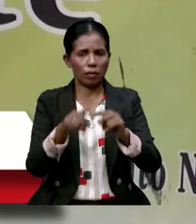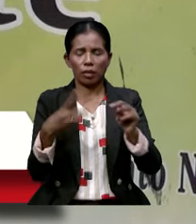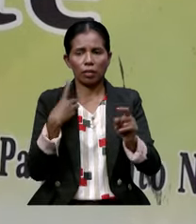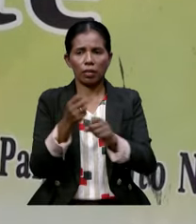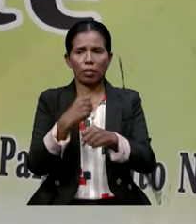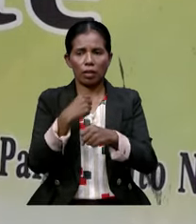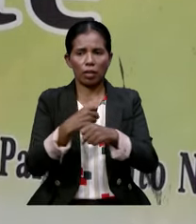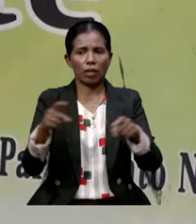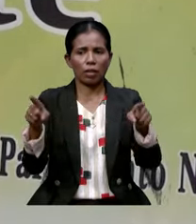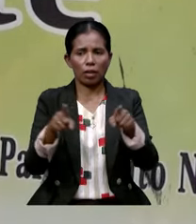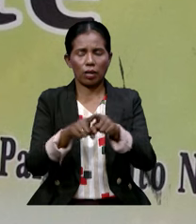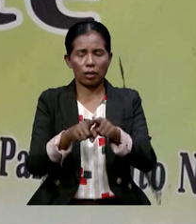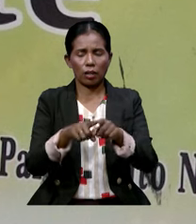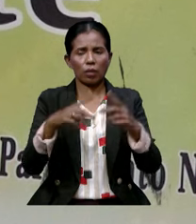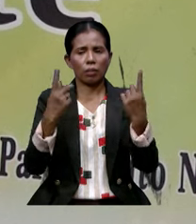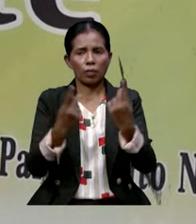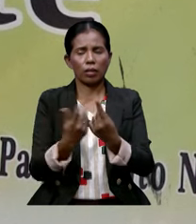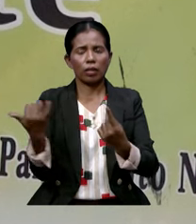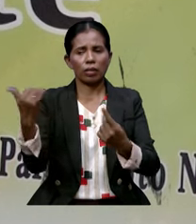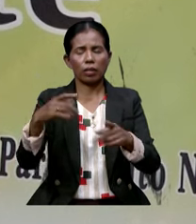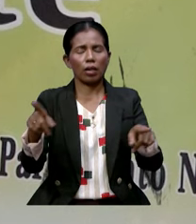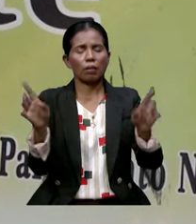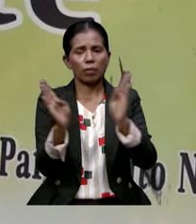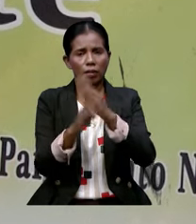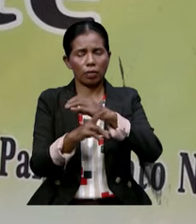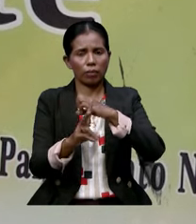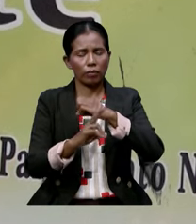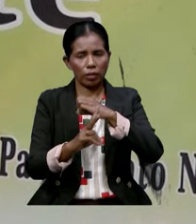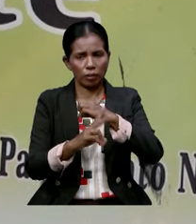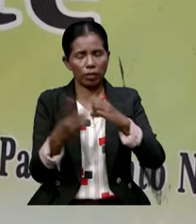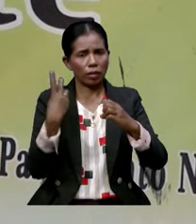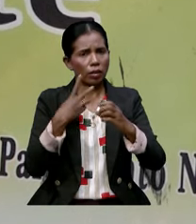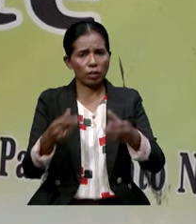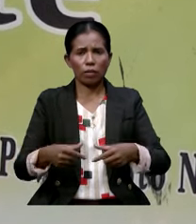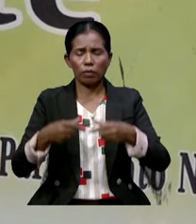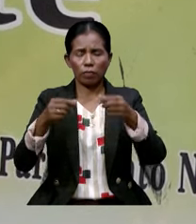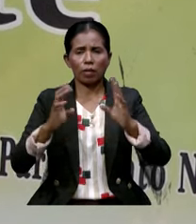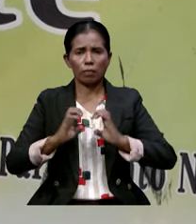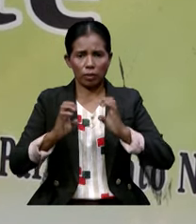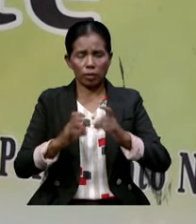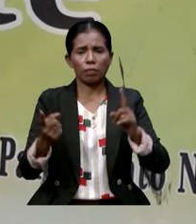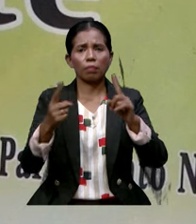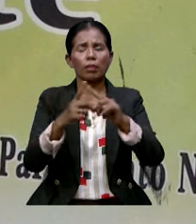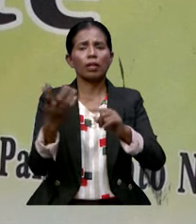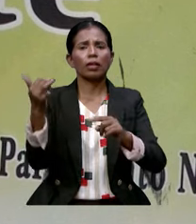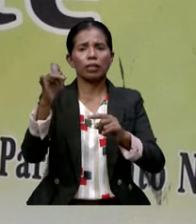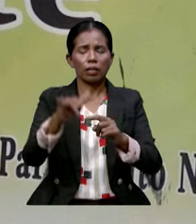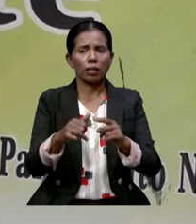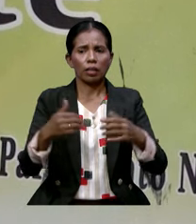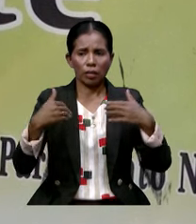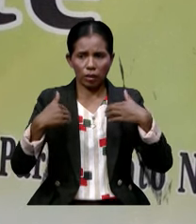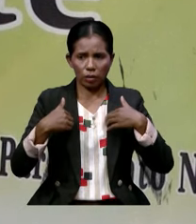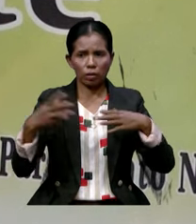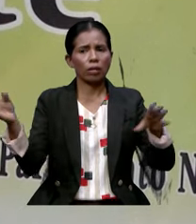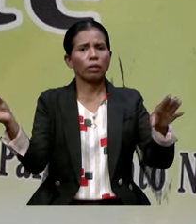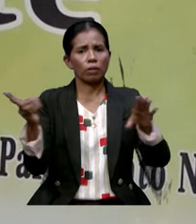kali impresari sira sai bitima. Ita fo obra emergency basira pele mens iha mos